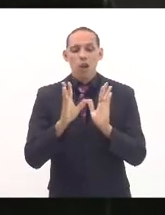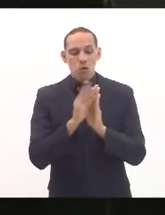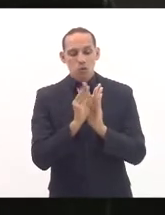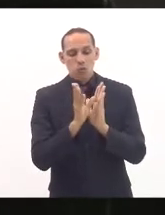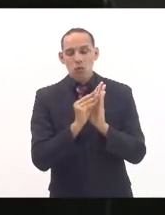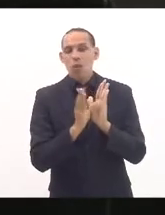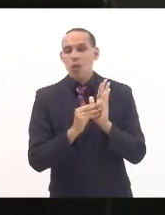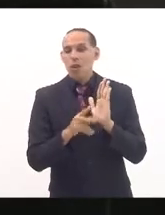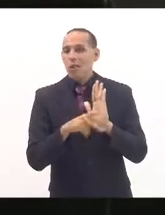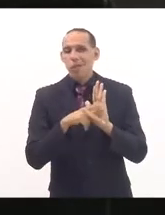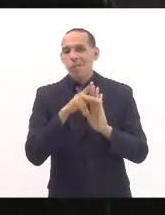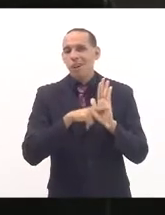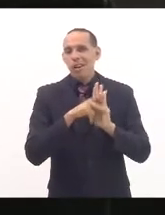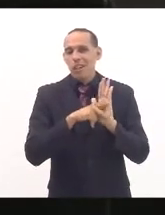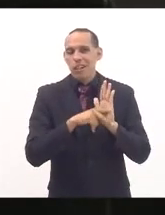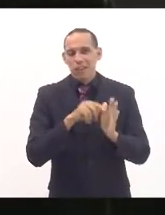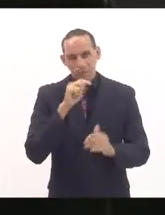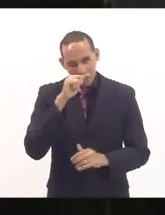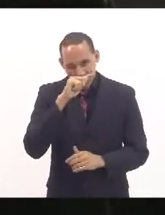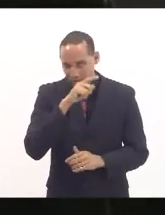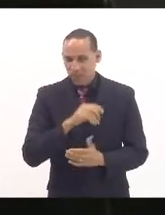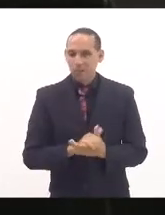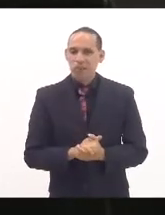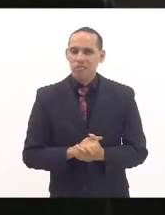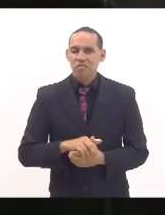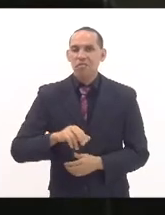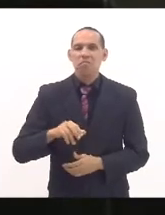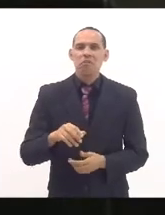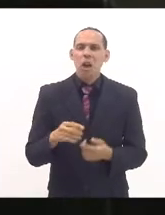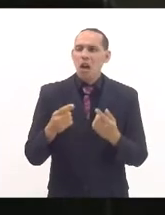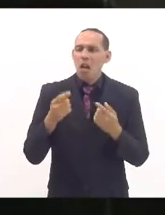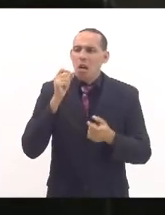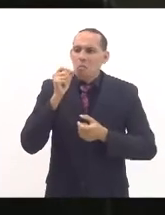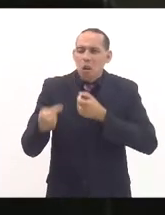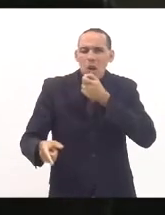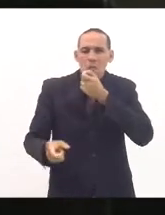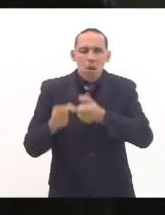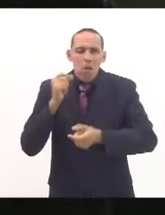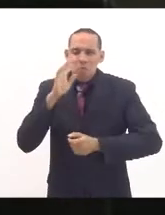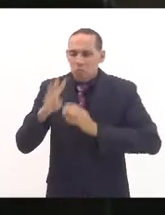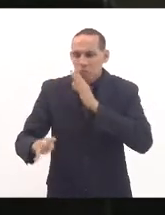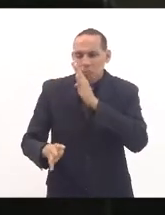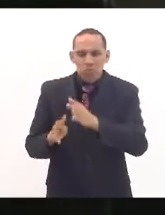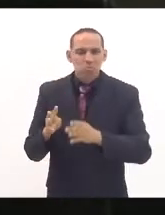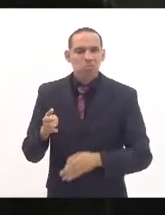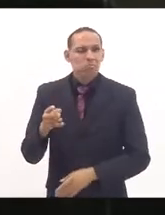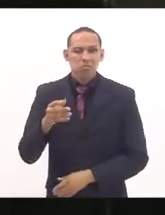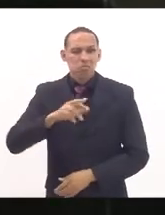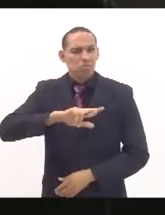de um projeto de lei, e não ofensas, como a gente está vendo aqui.